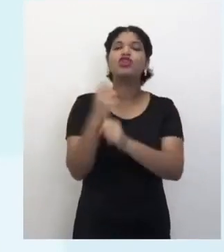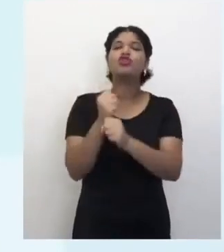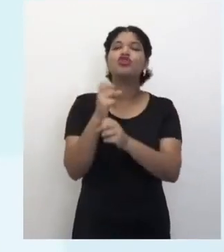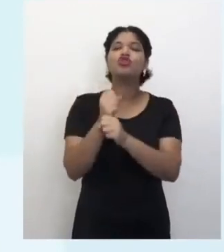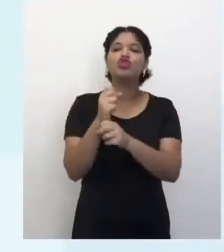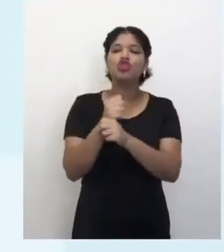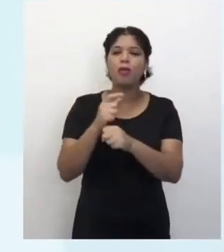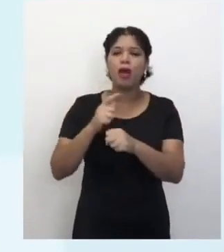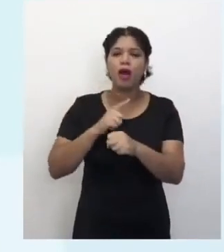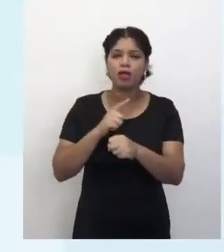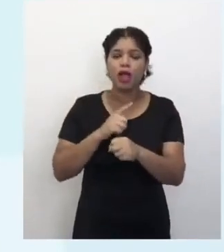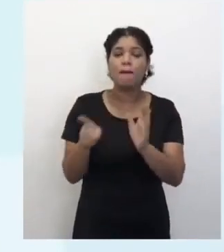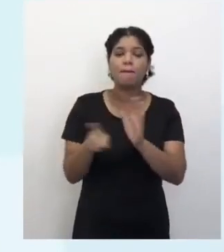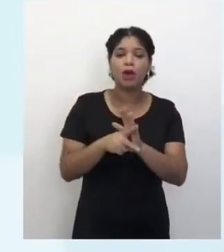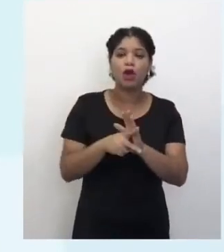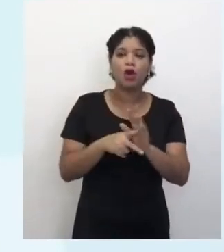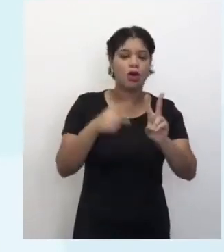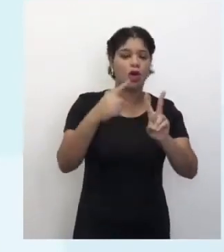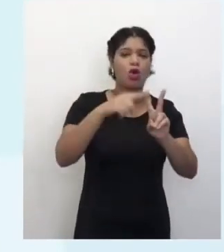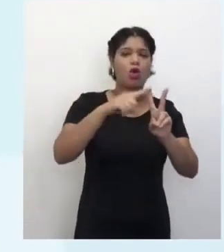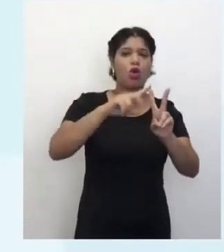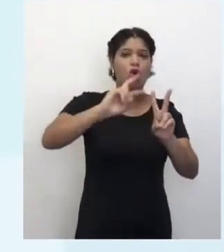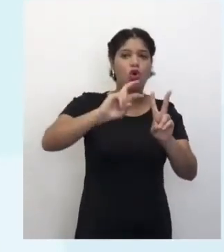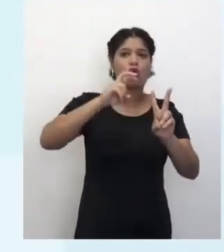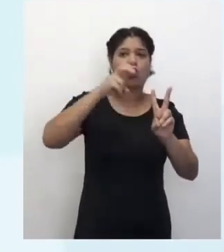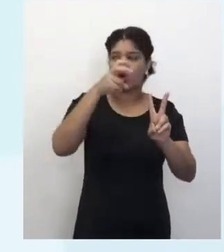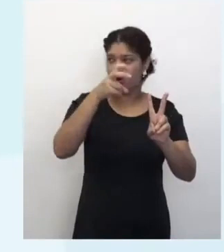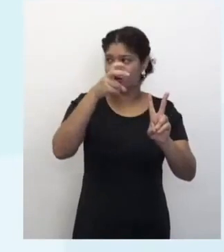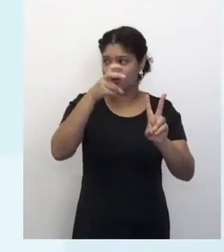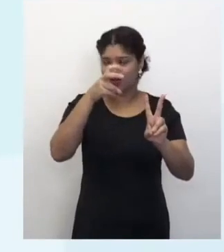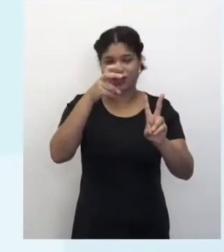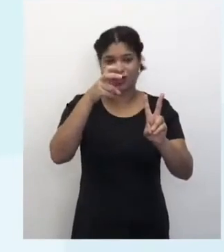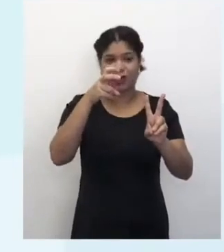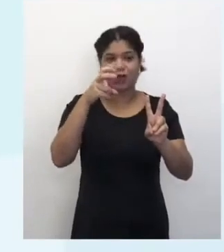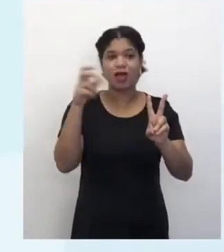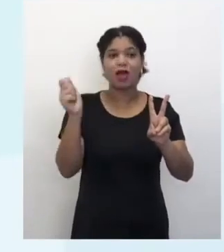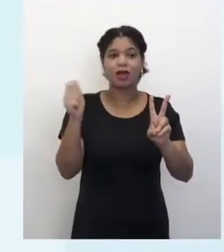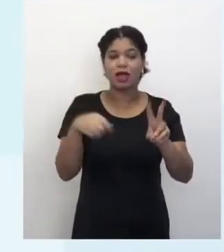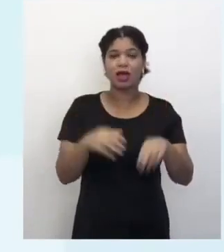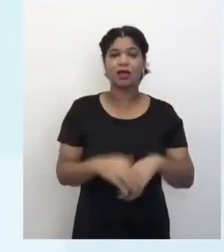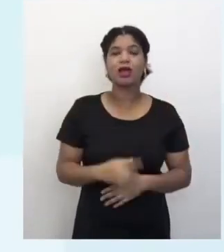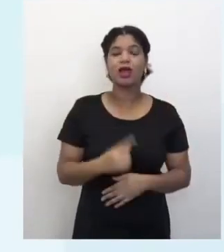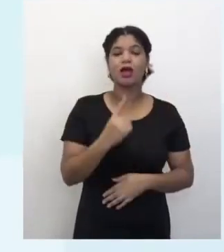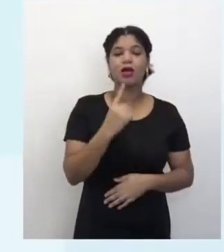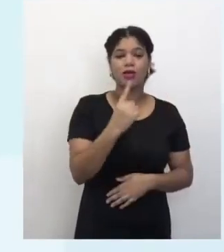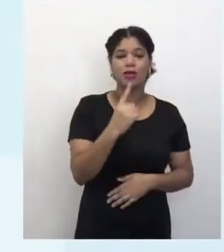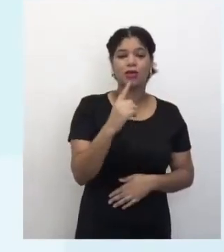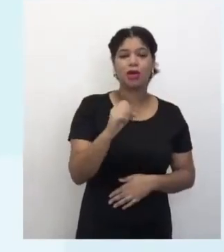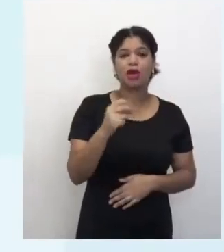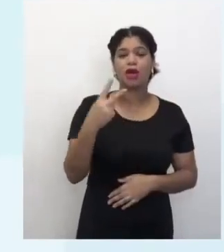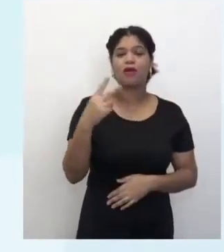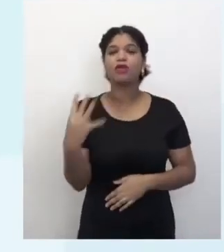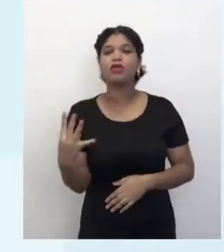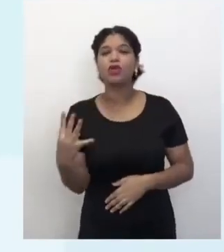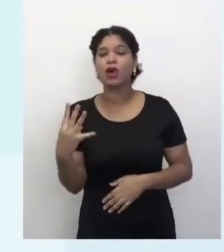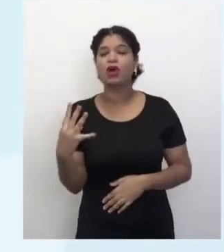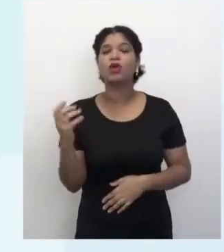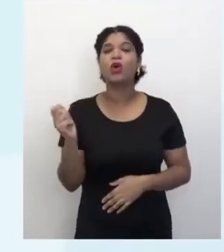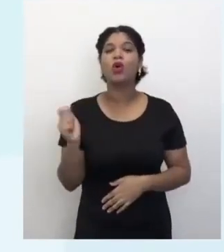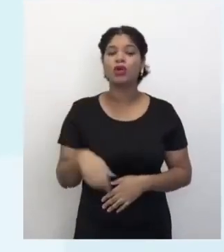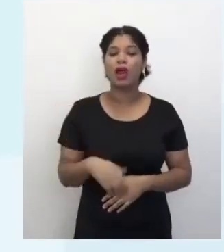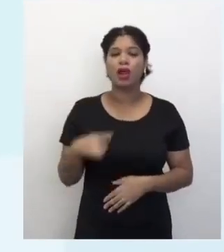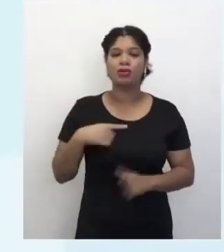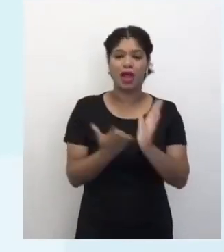raiz quinta de raiz quadrada de 1 sobre 1024. Este exercício eu vou fazer como exemplo, mas ele está lá na